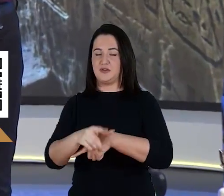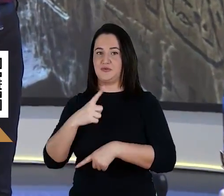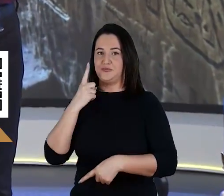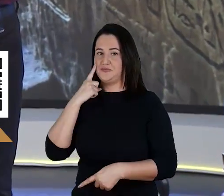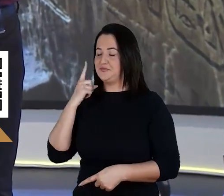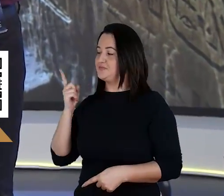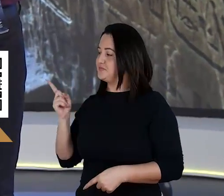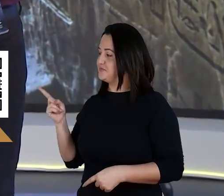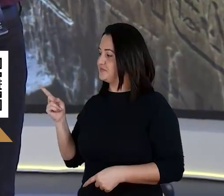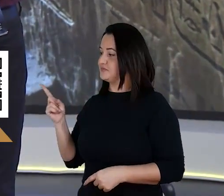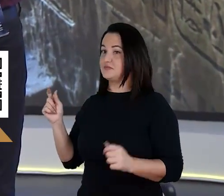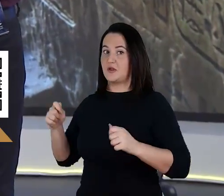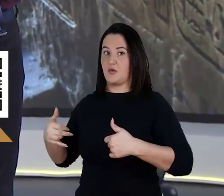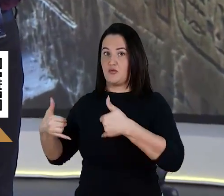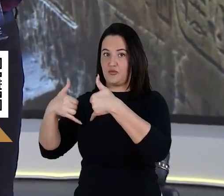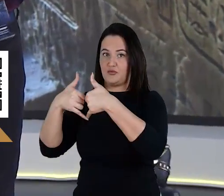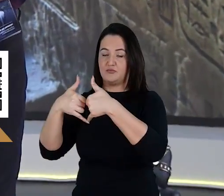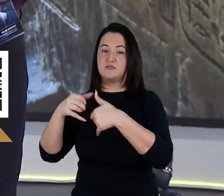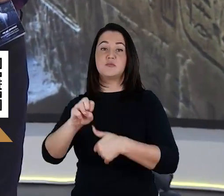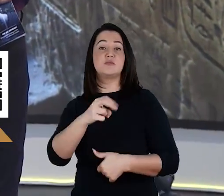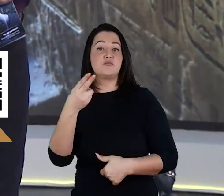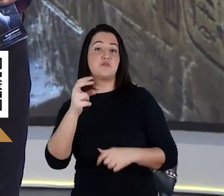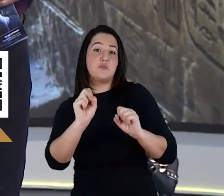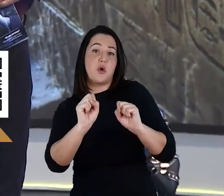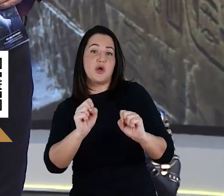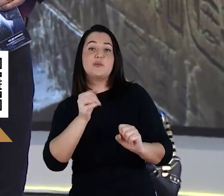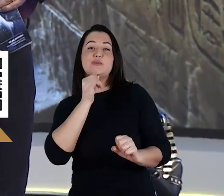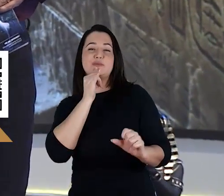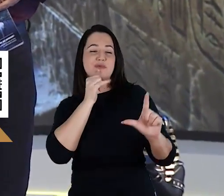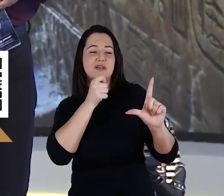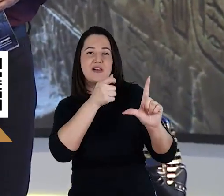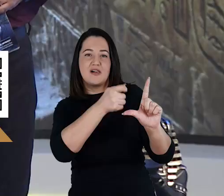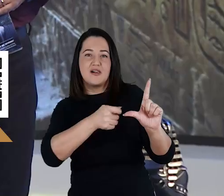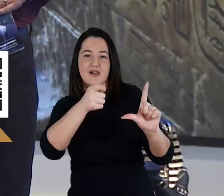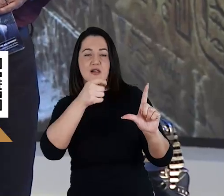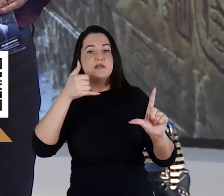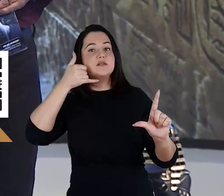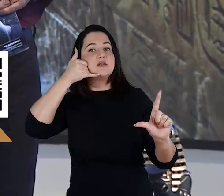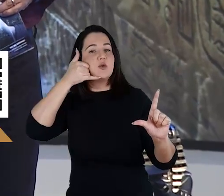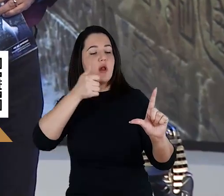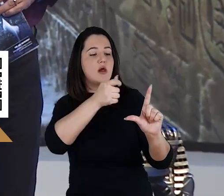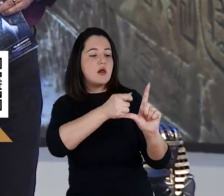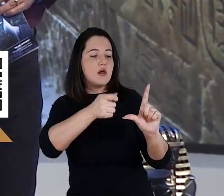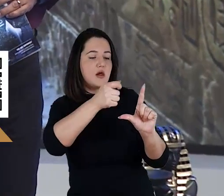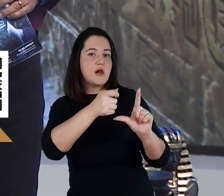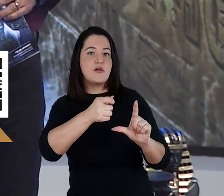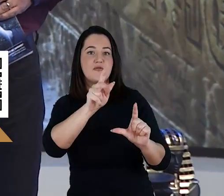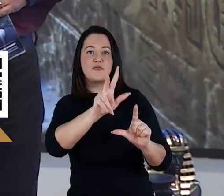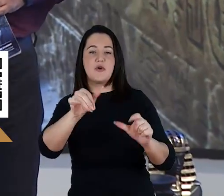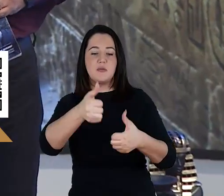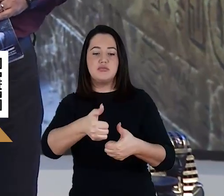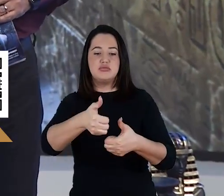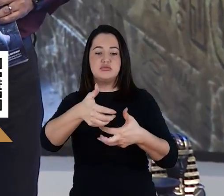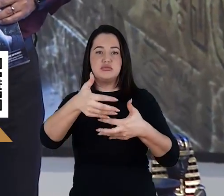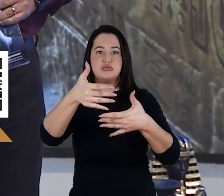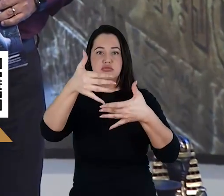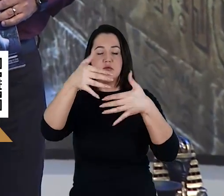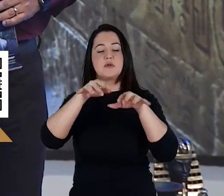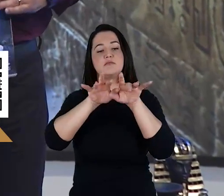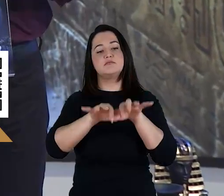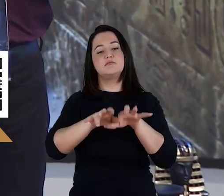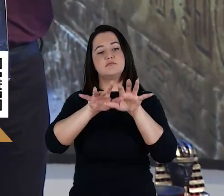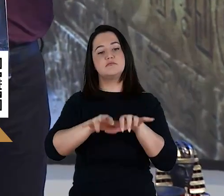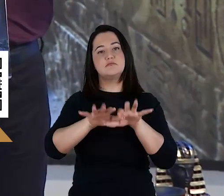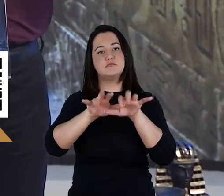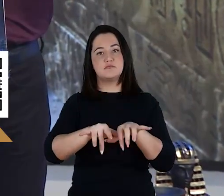21 27 3121 ou ainda aponte a câmera do seu celular para esse QR Code que aparece aí no seu vídeo e você